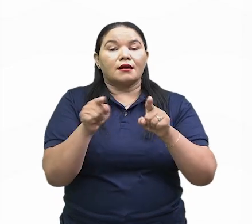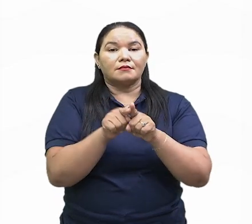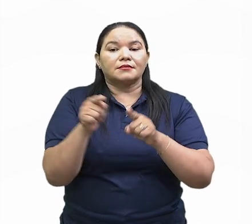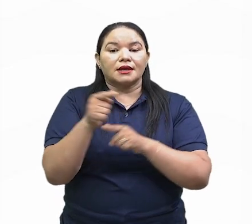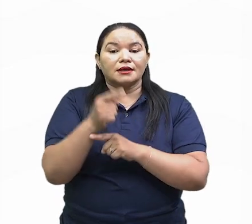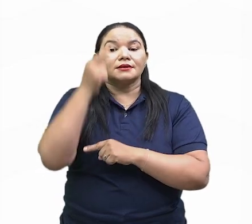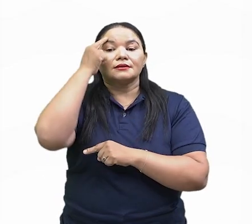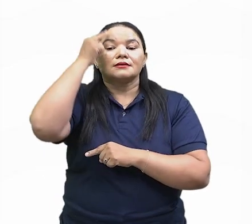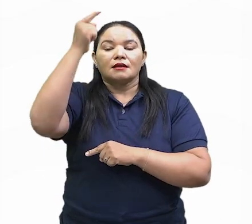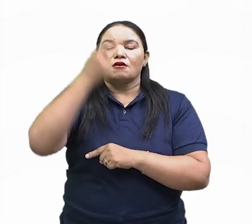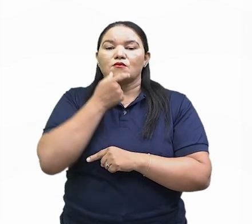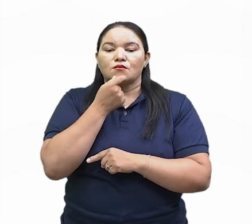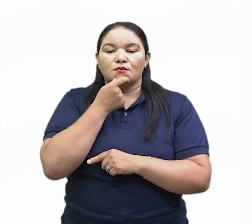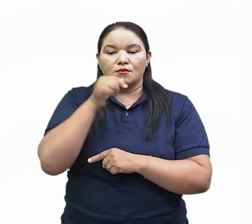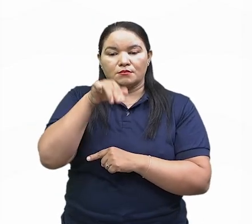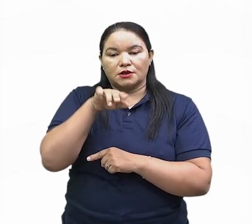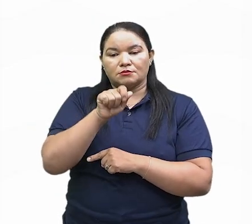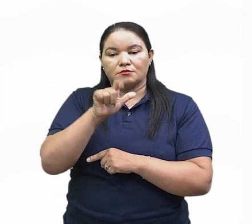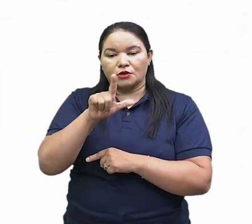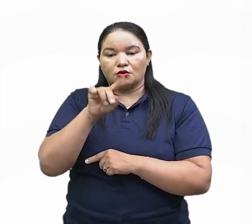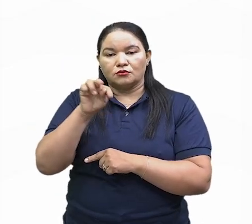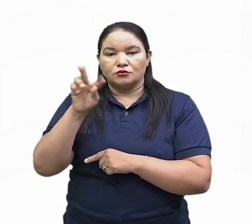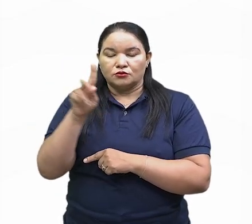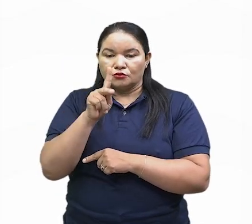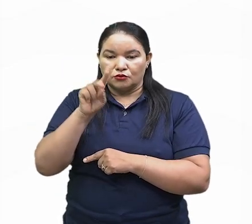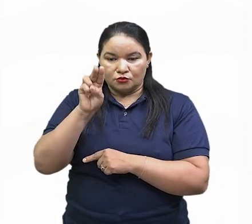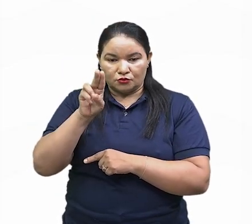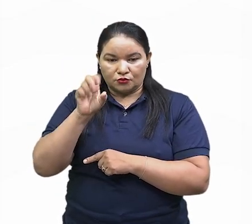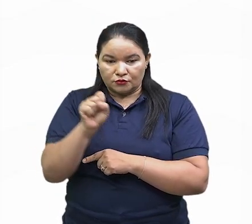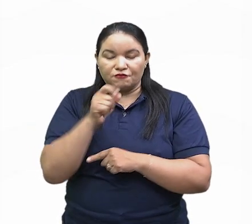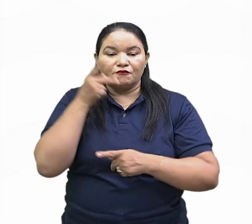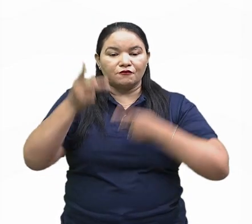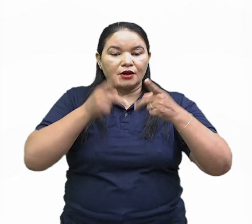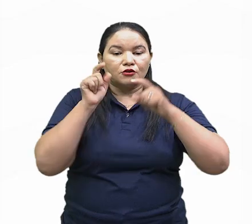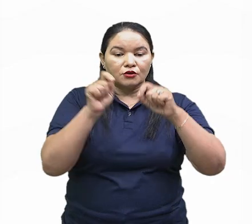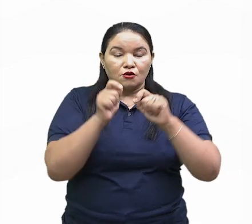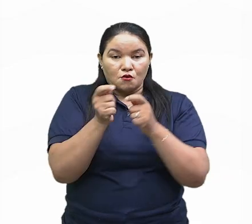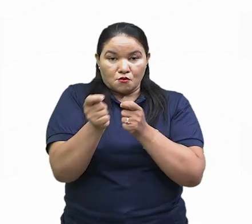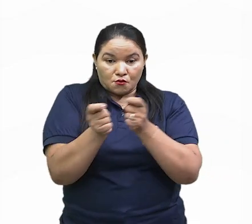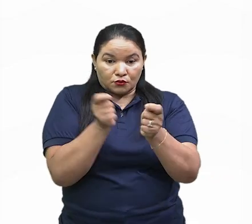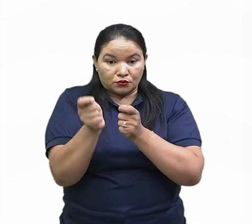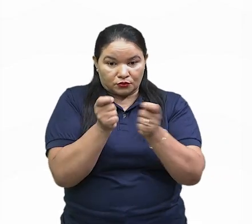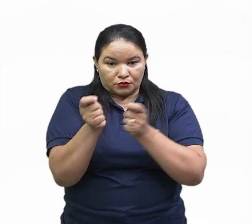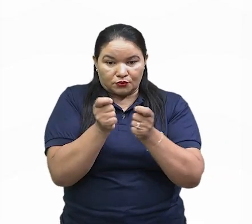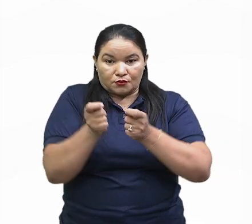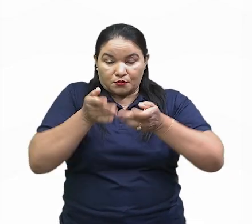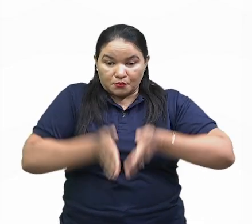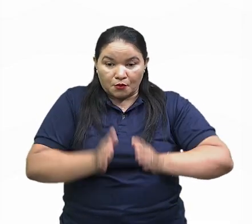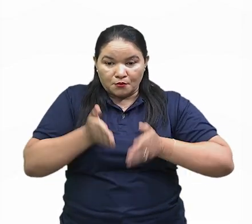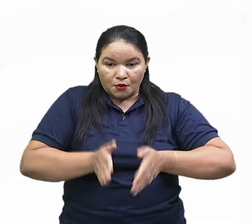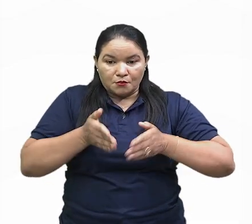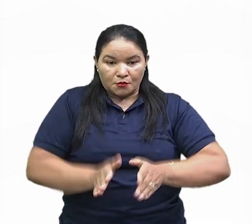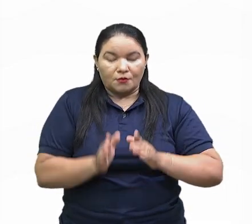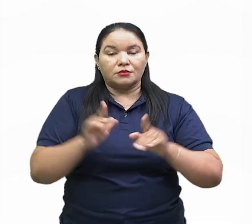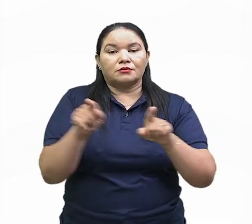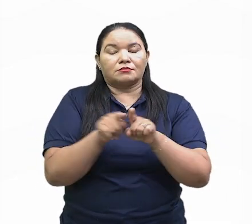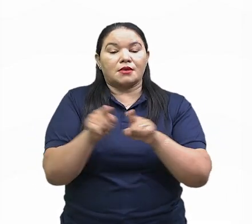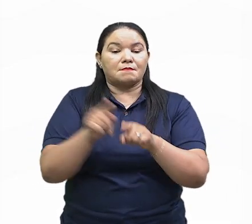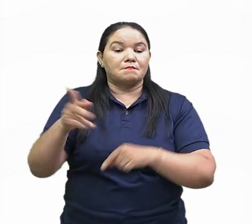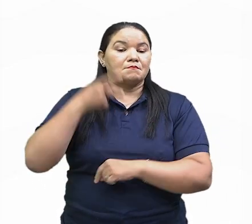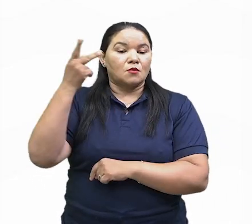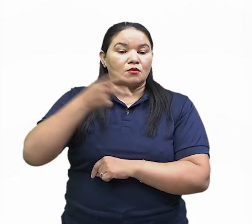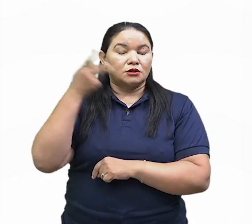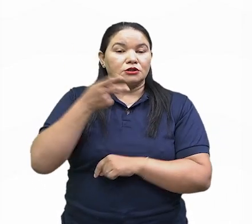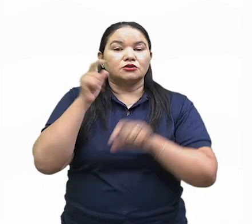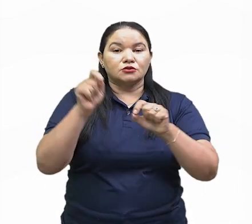de Malthus, porém, defende o controle da natalidade e também